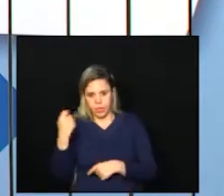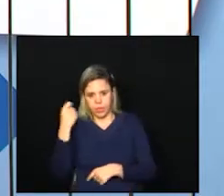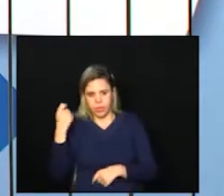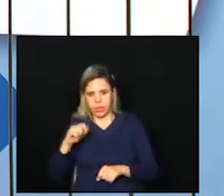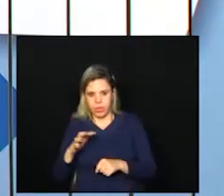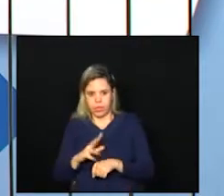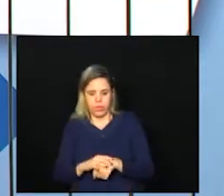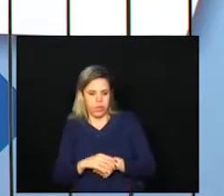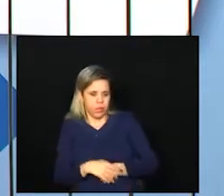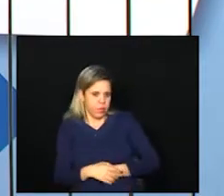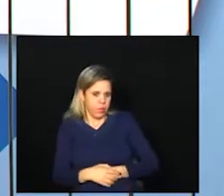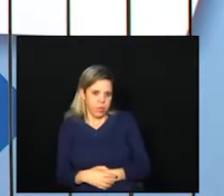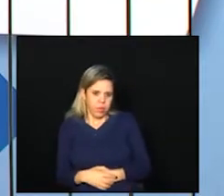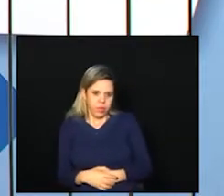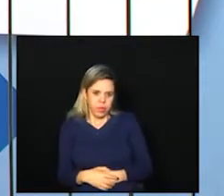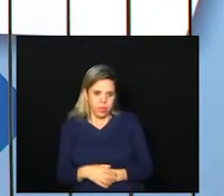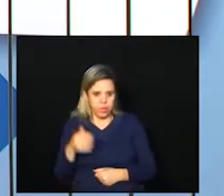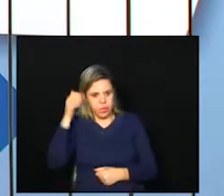da doença.